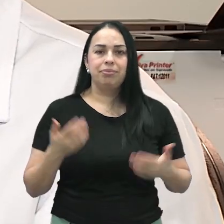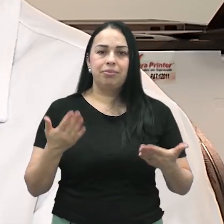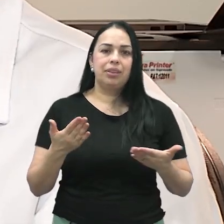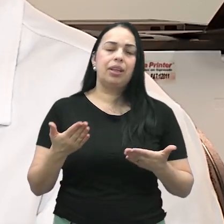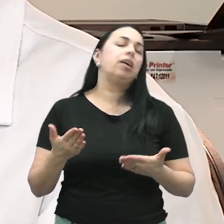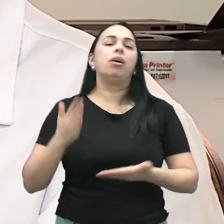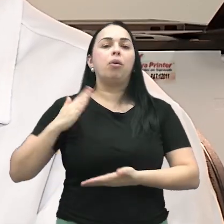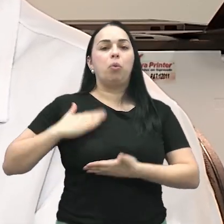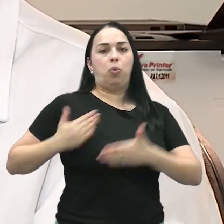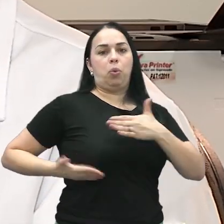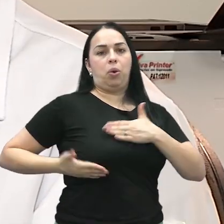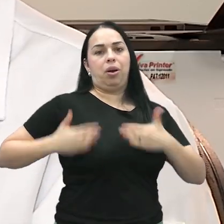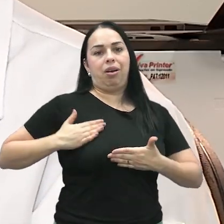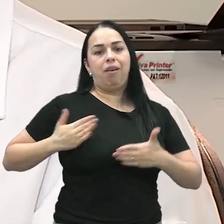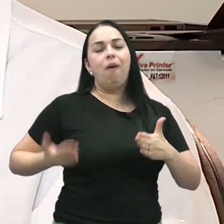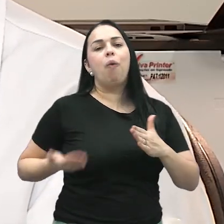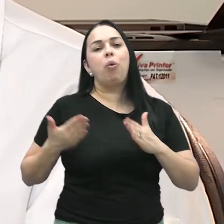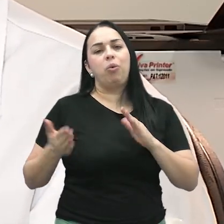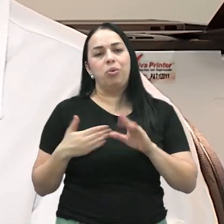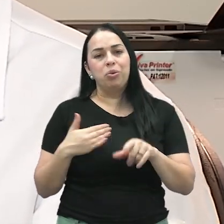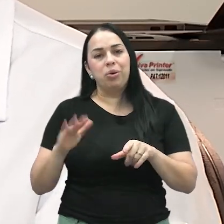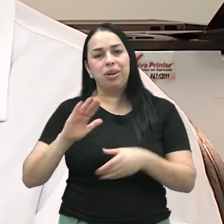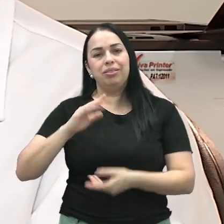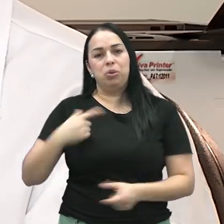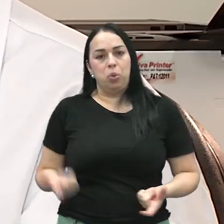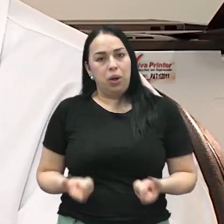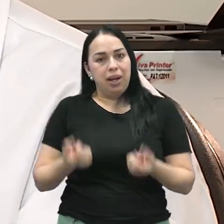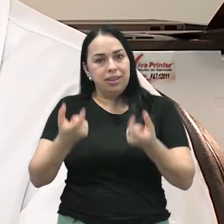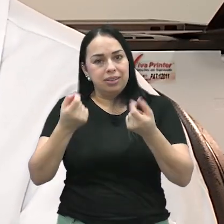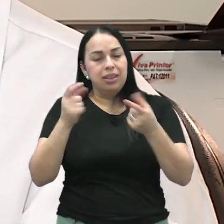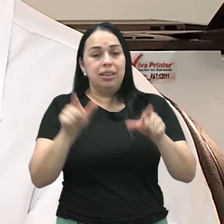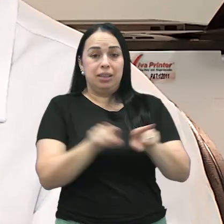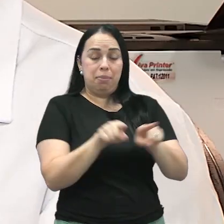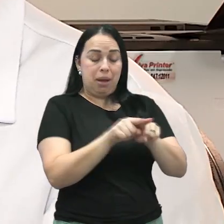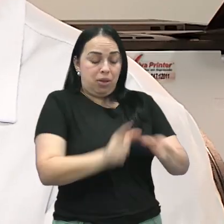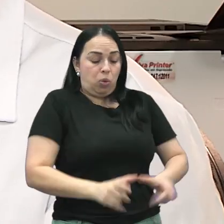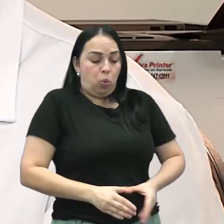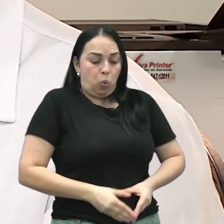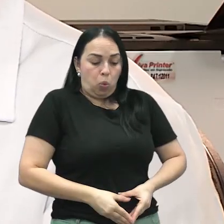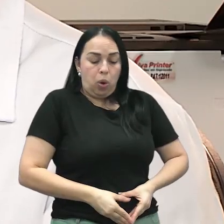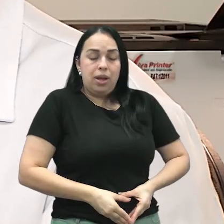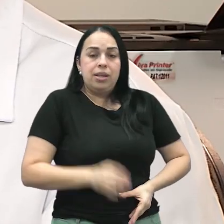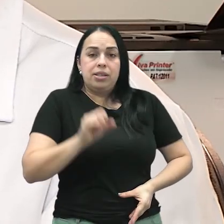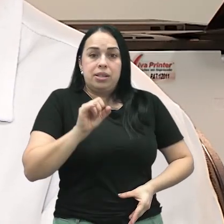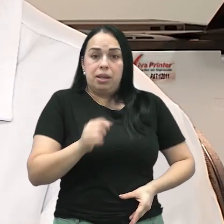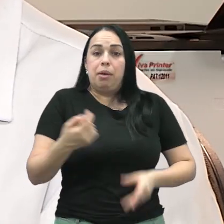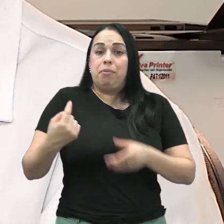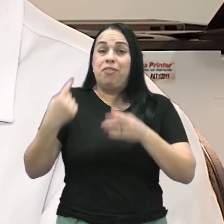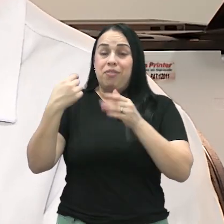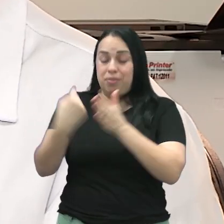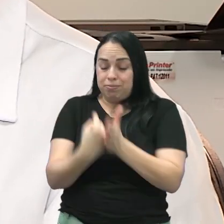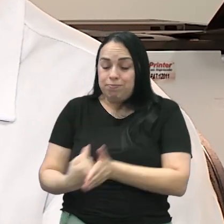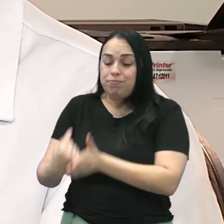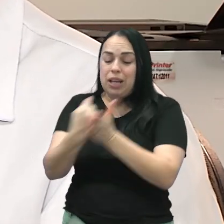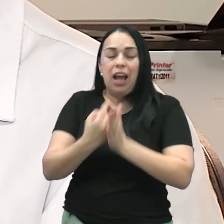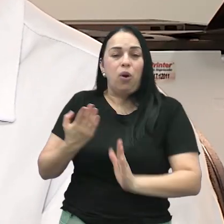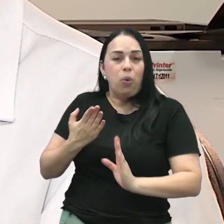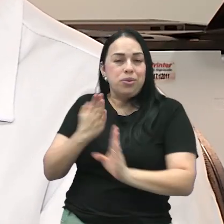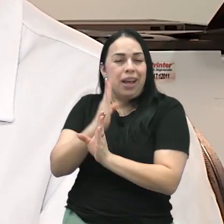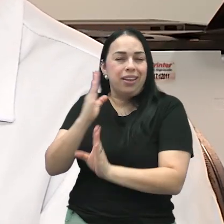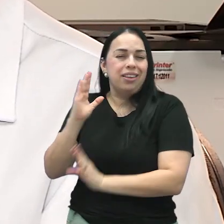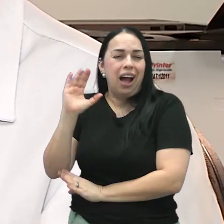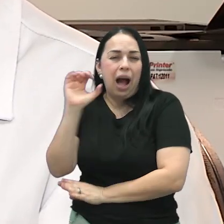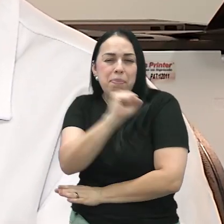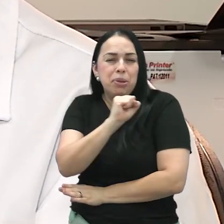fala de câncer de mama, câncer de mama e câncer de colo de útero na mulher, é muito importante os exames preventivos, Isso aí melhora o resultado, você